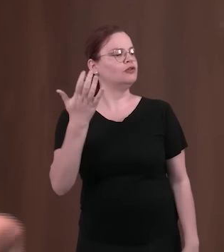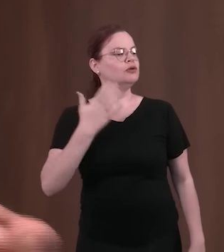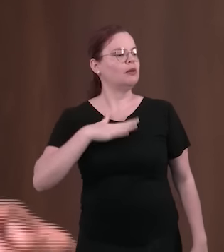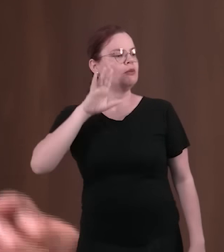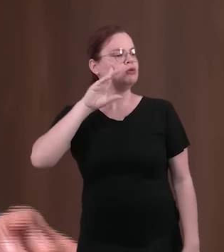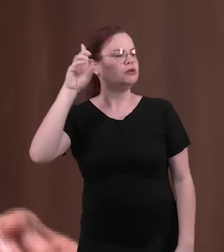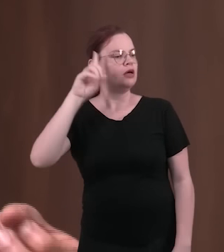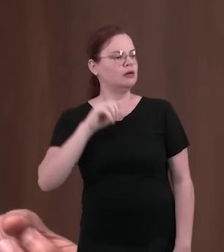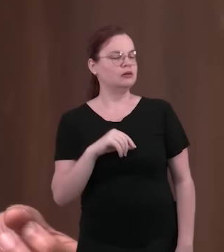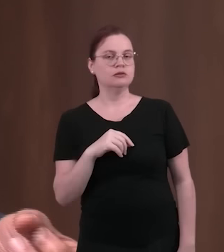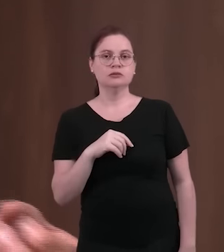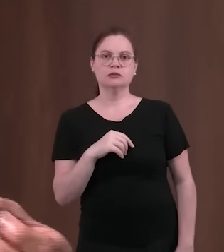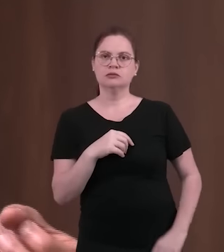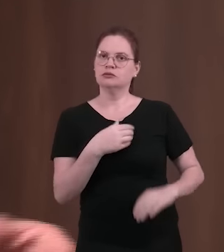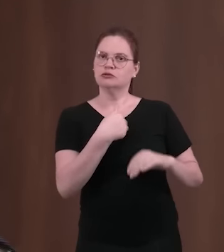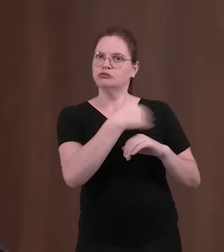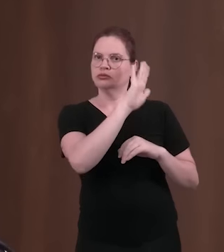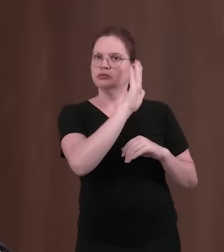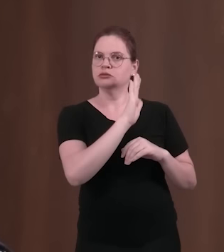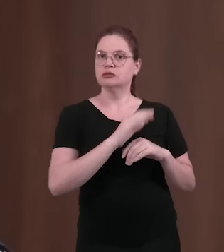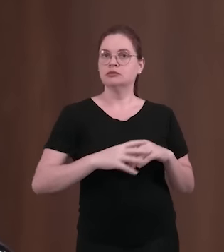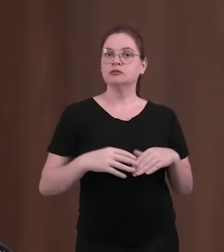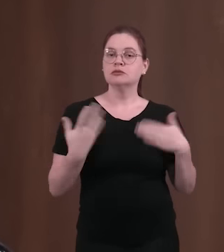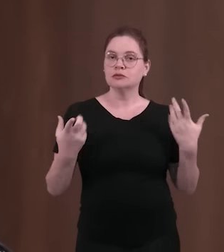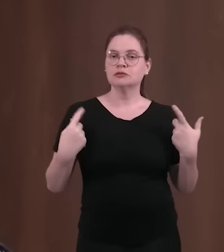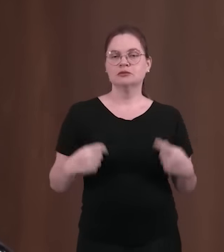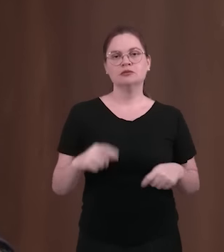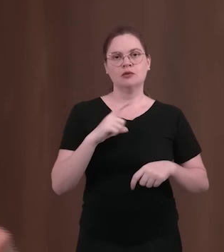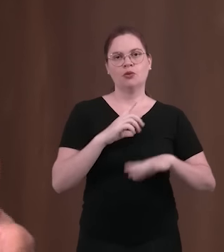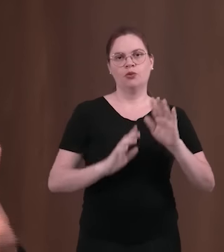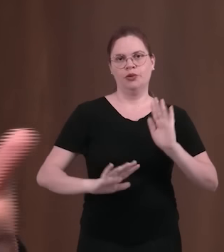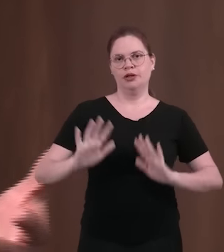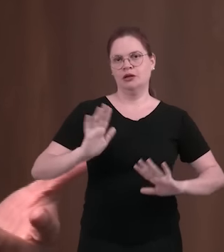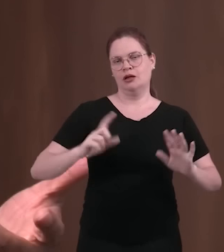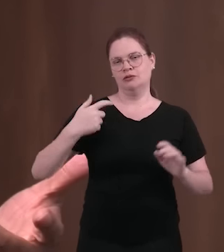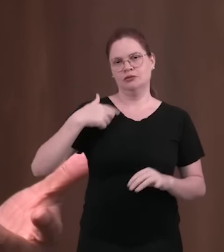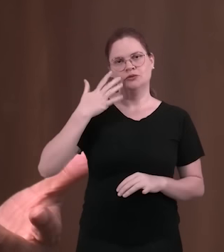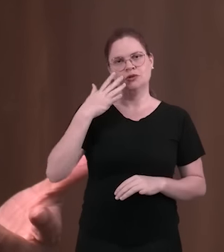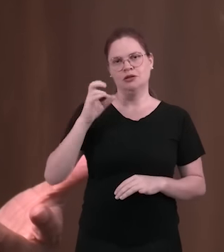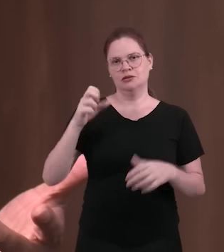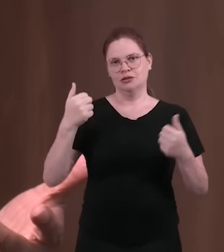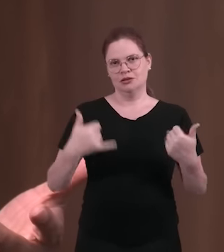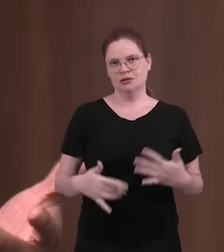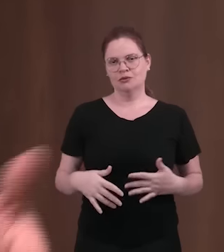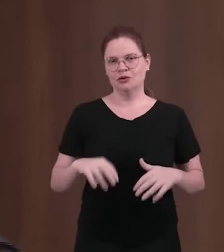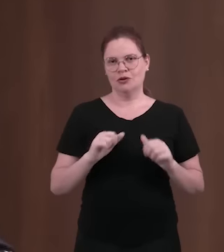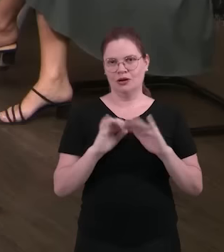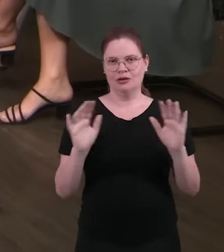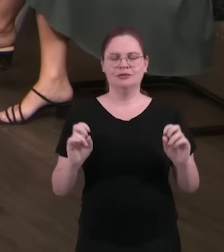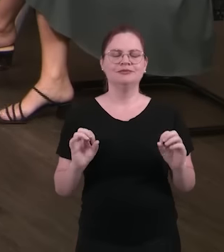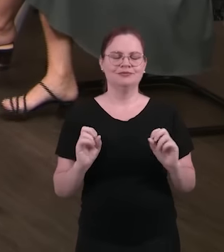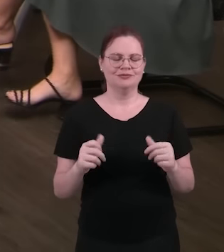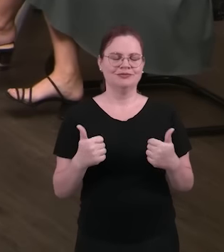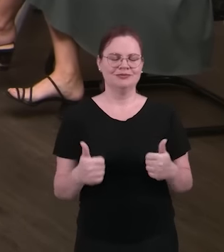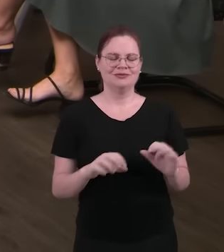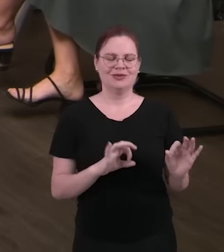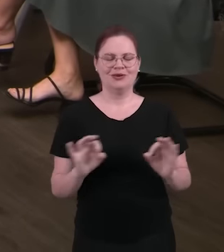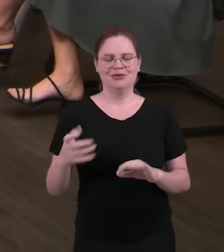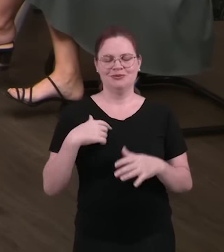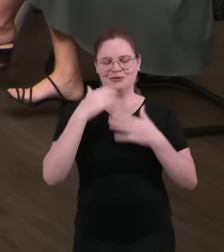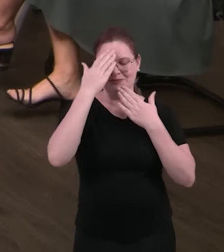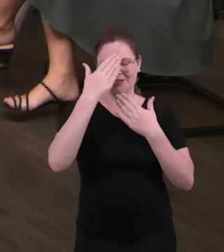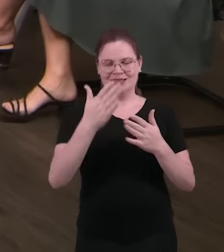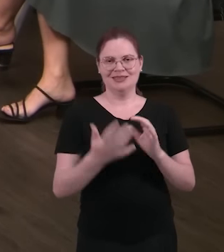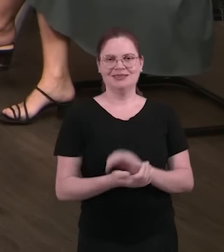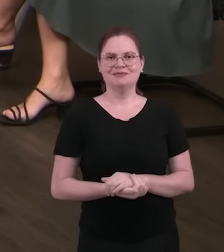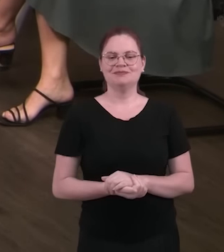Então o cuidado que nós temos que ter nesse ponto. Não sei se ficou claro para você. Ficou excelente, pastor. Obrigada.